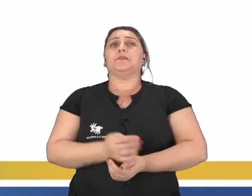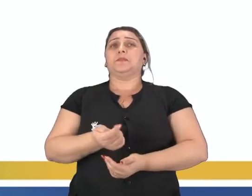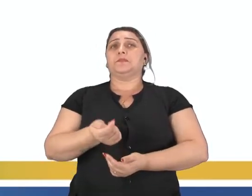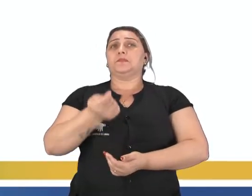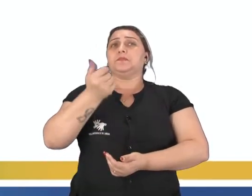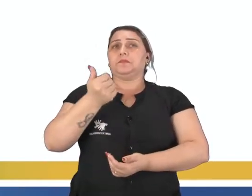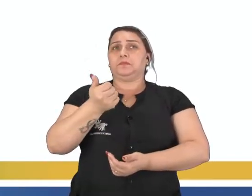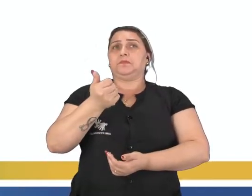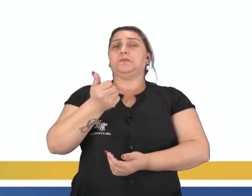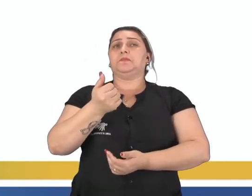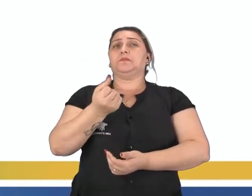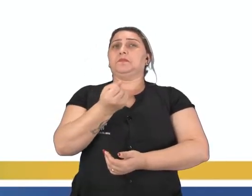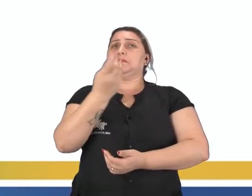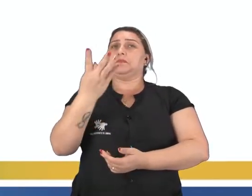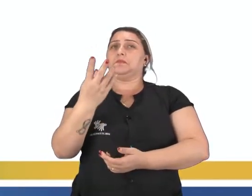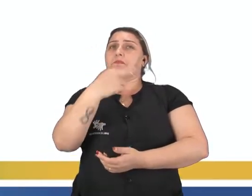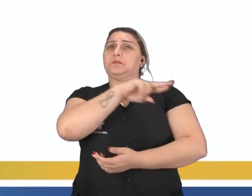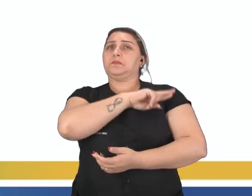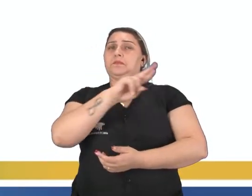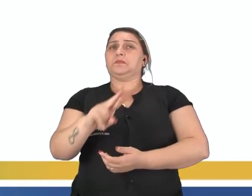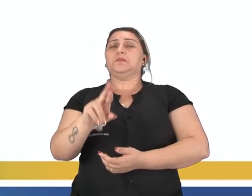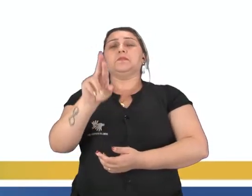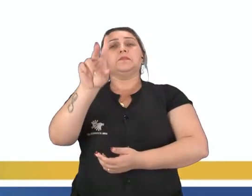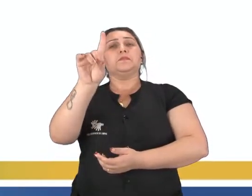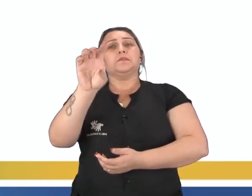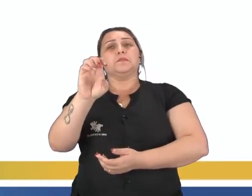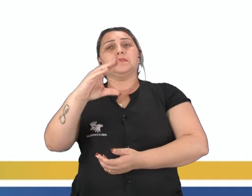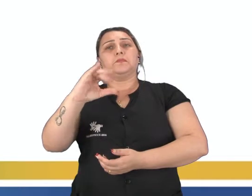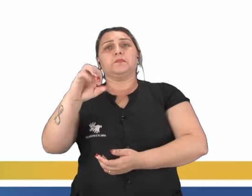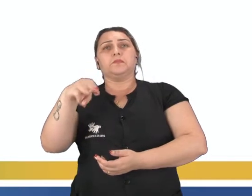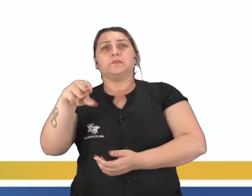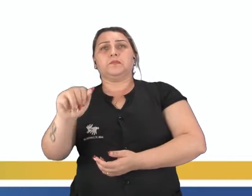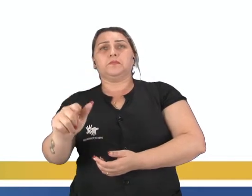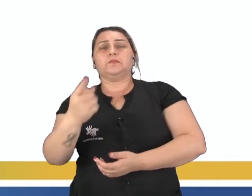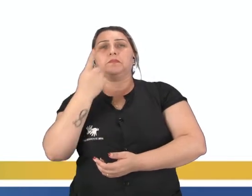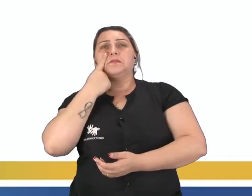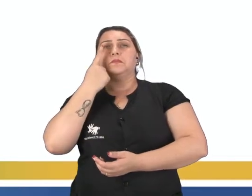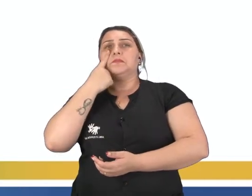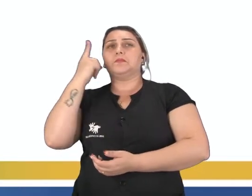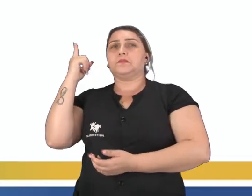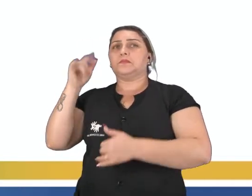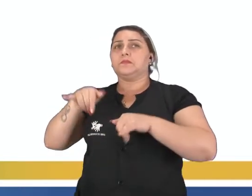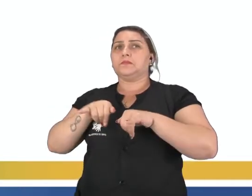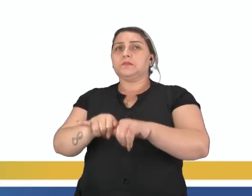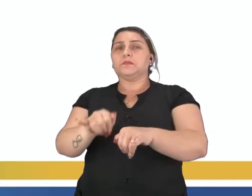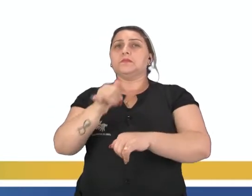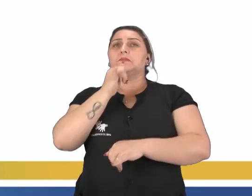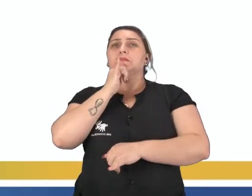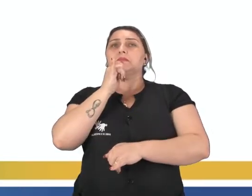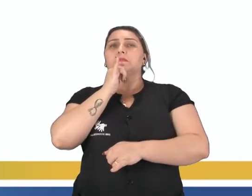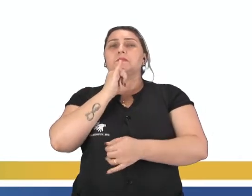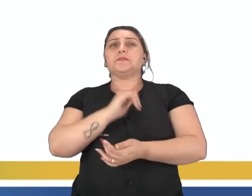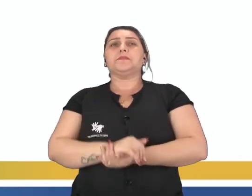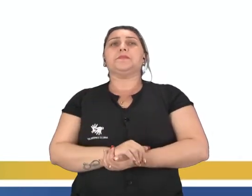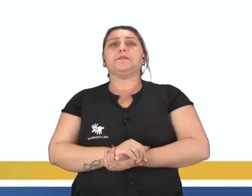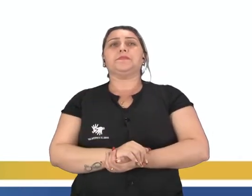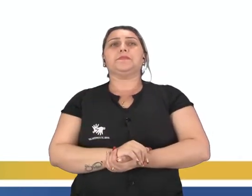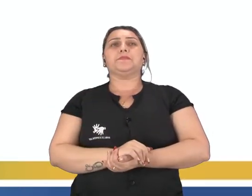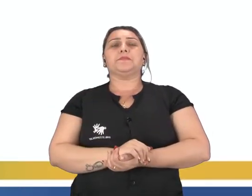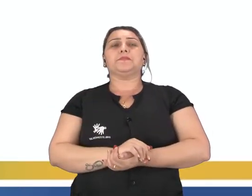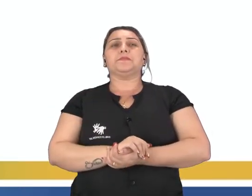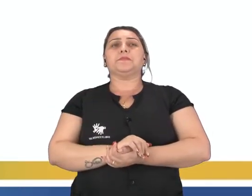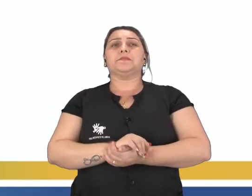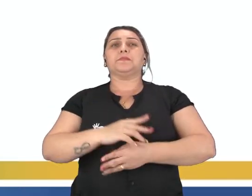Quase sempre, as quantias são representadas na forma decimal, quando nós estamos no supermercado, por exemplo. Observe que esse pacote